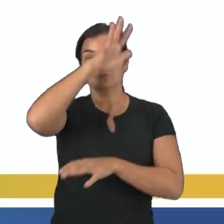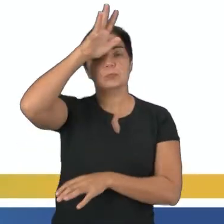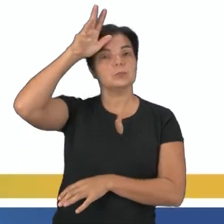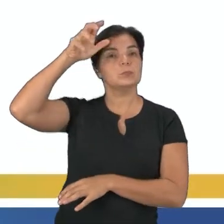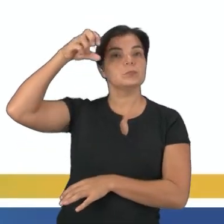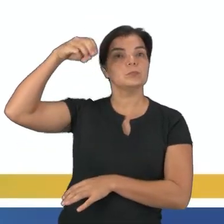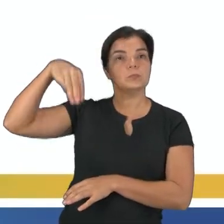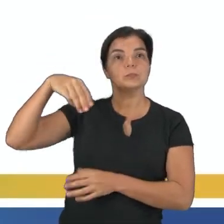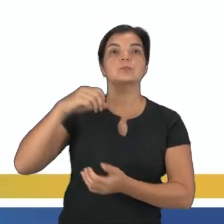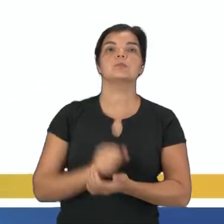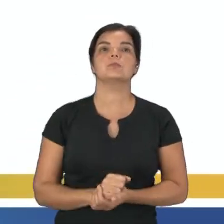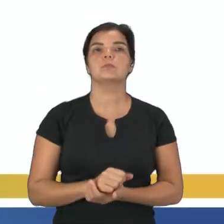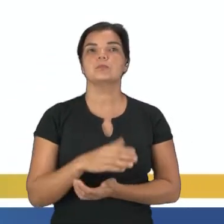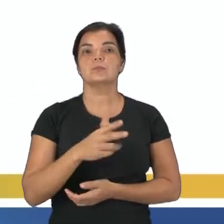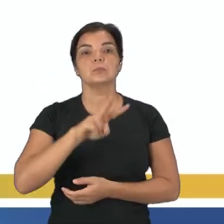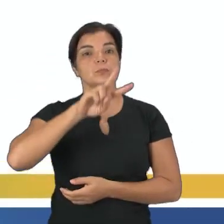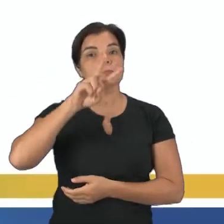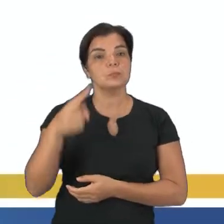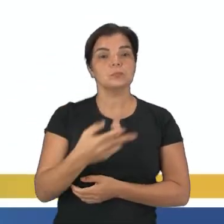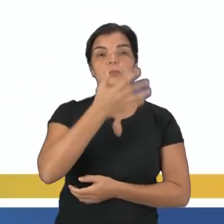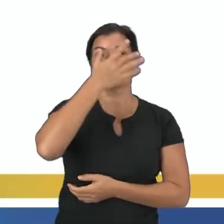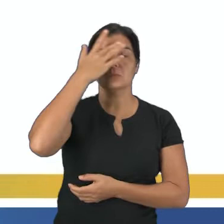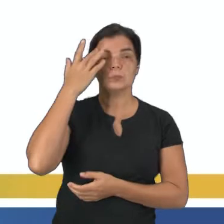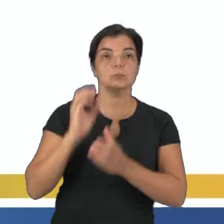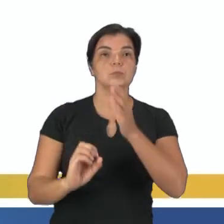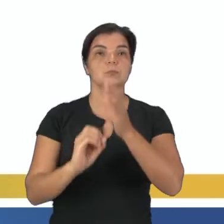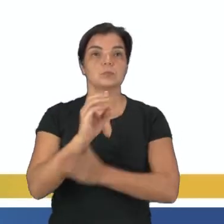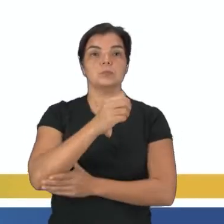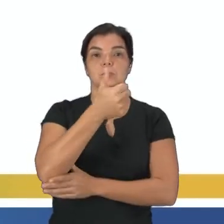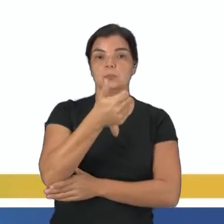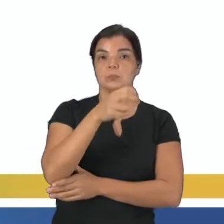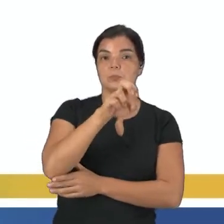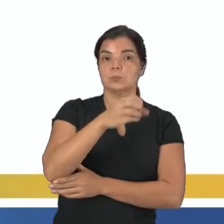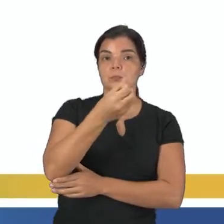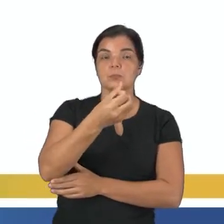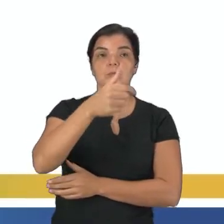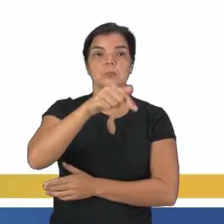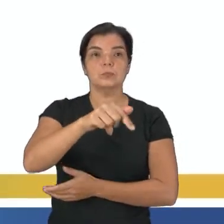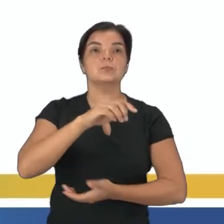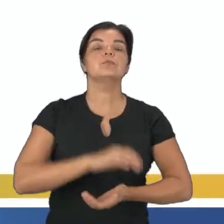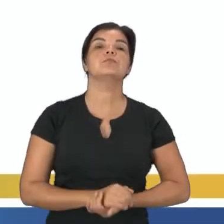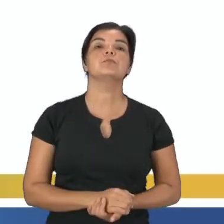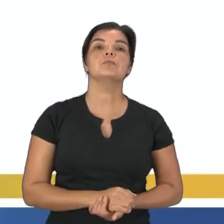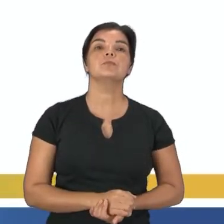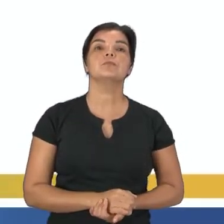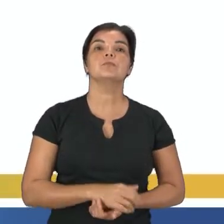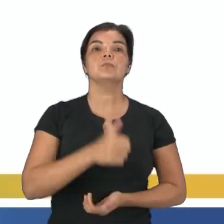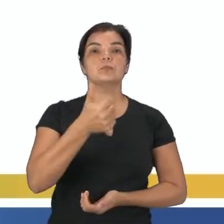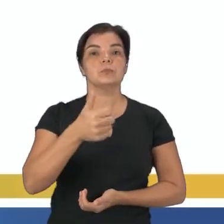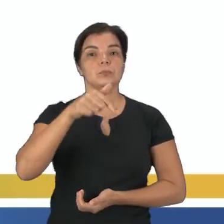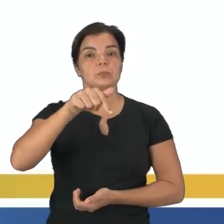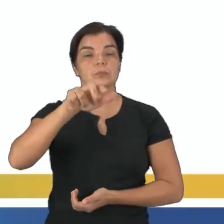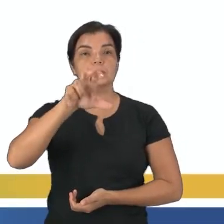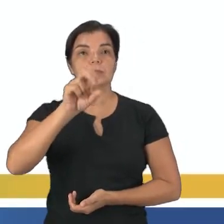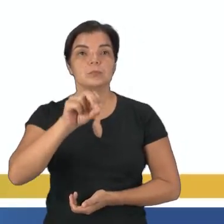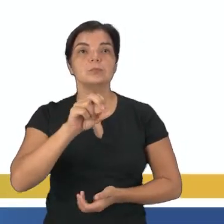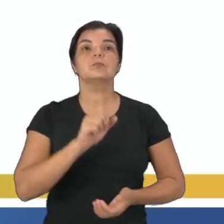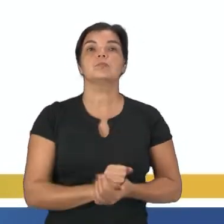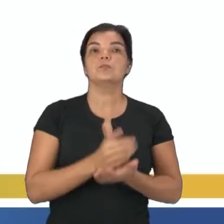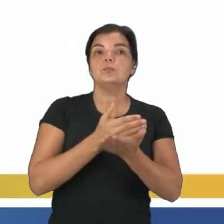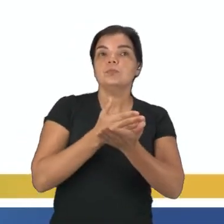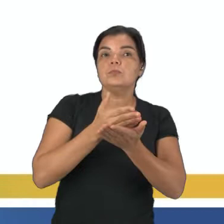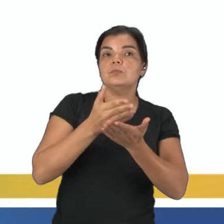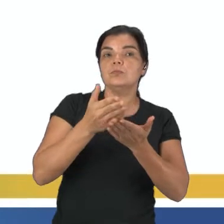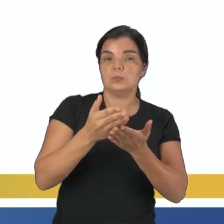que foram cerca de 2.000 pessoas, isso aconteceu no ano de 1567. No ano de 1750, a gente